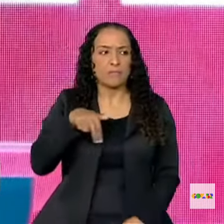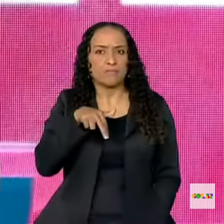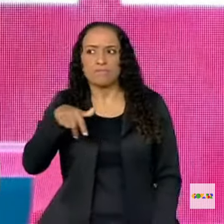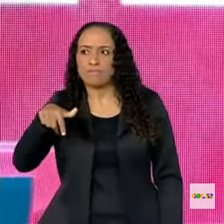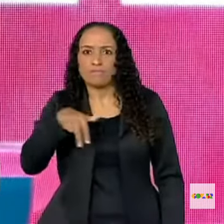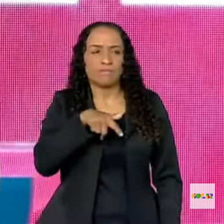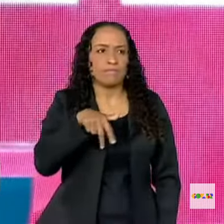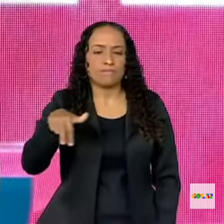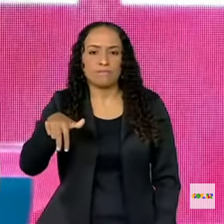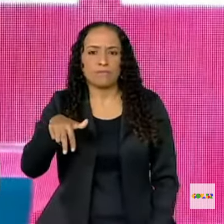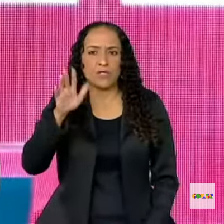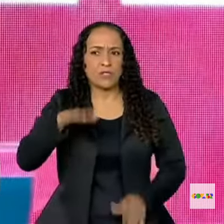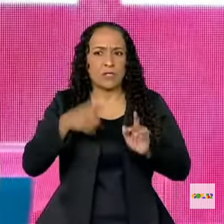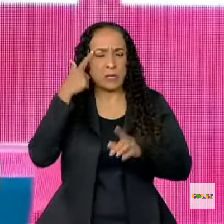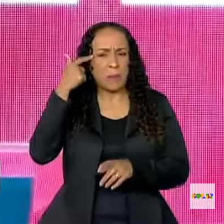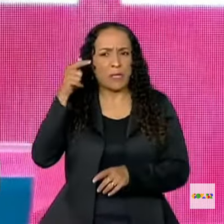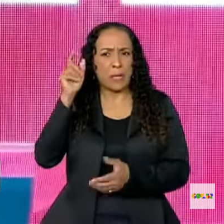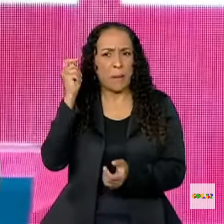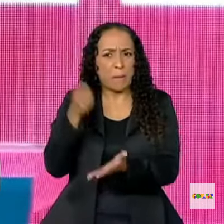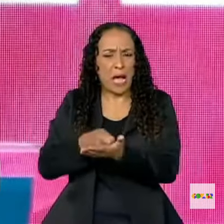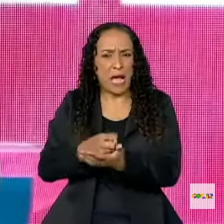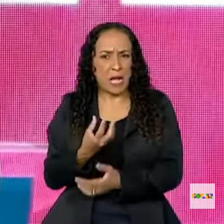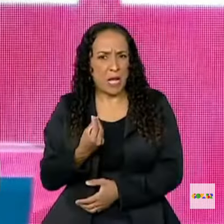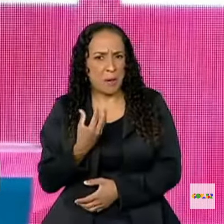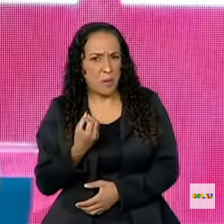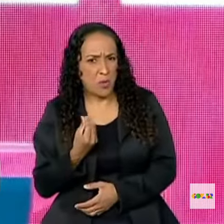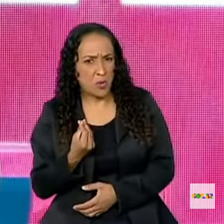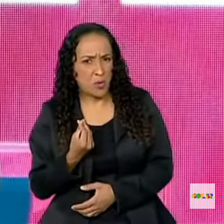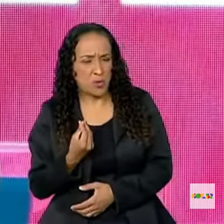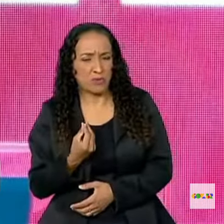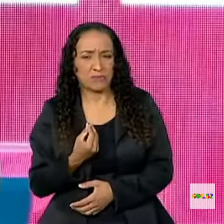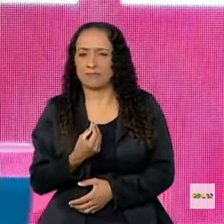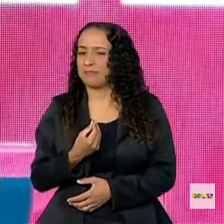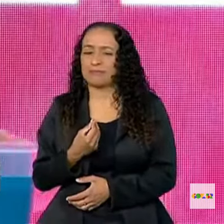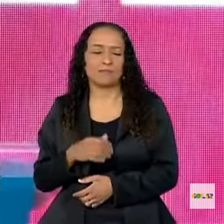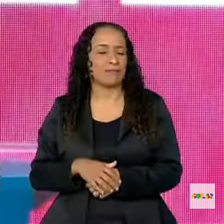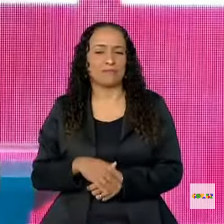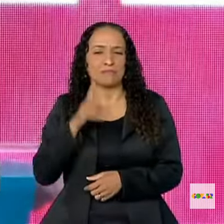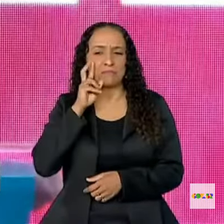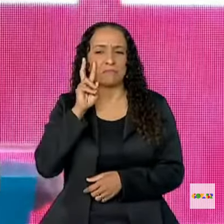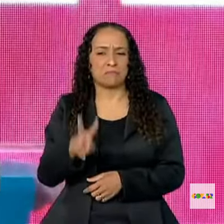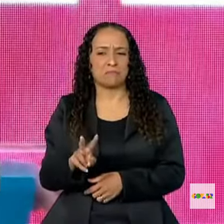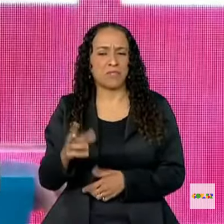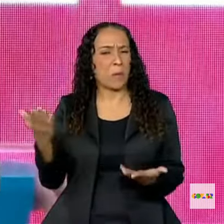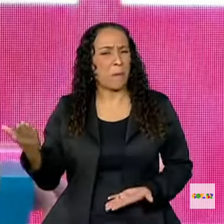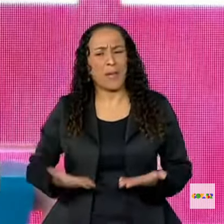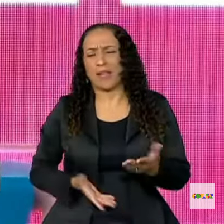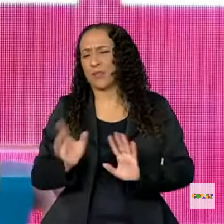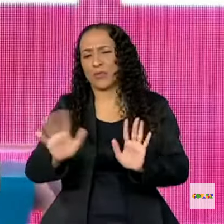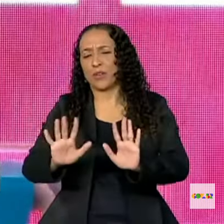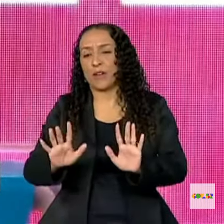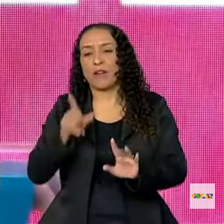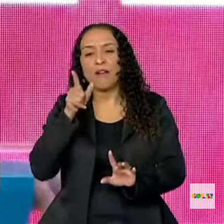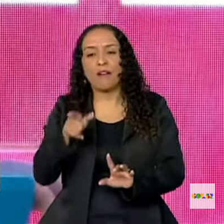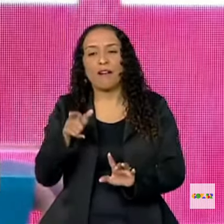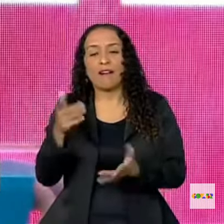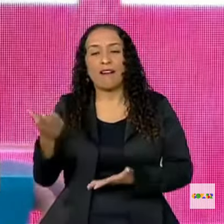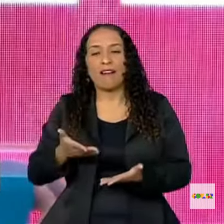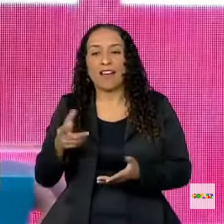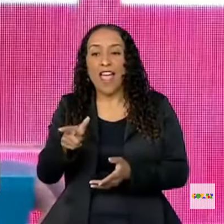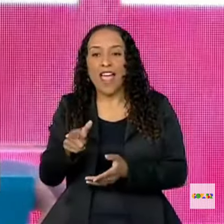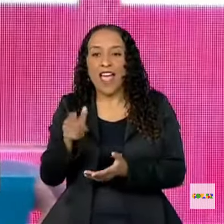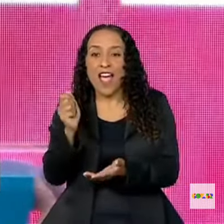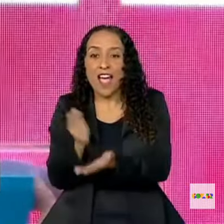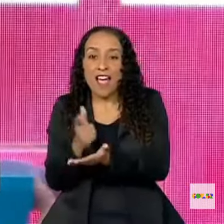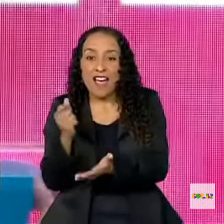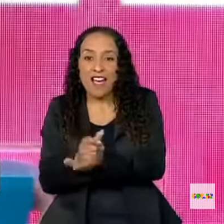você muitas vezes acha que o que você paga para ele é muito não olhe ele como teu empregado Olhe ele como teu